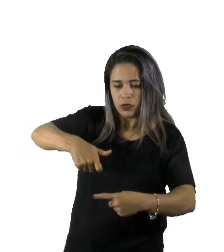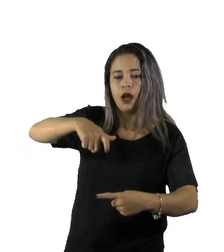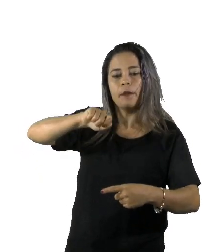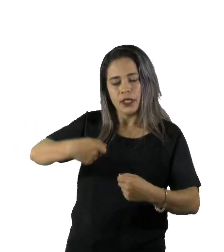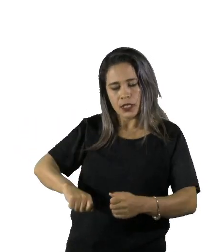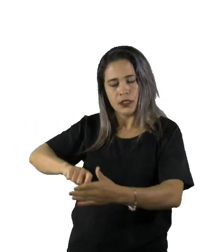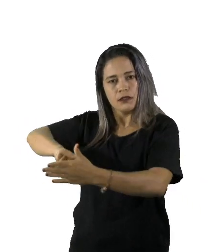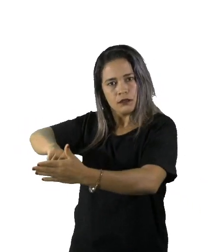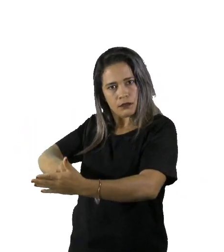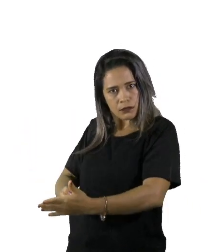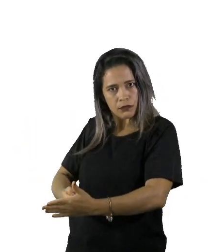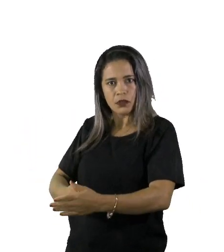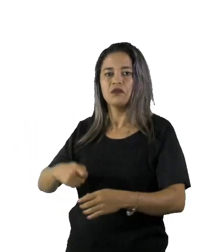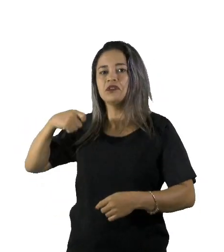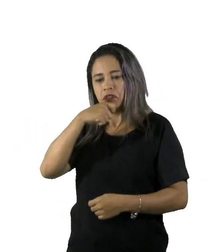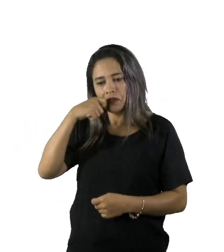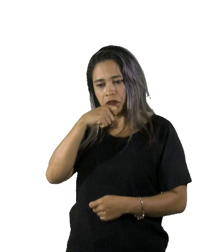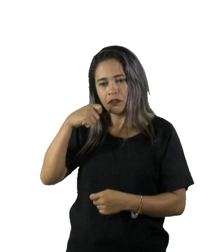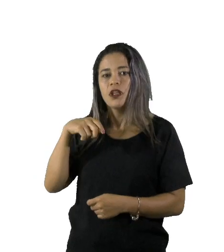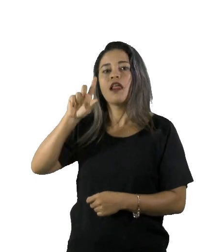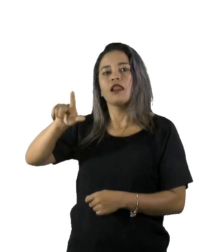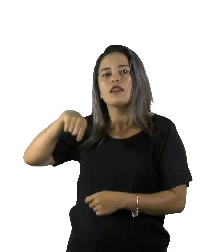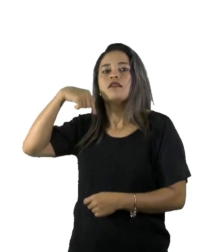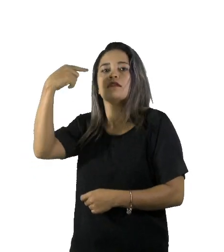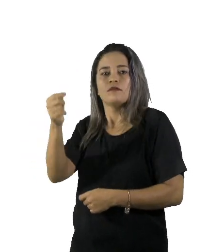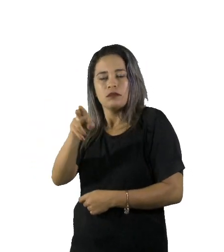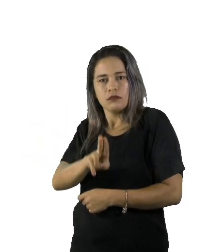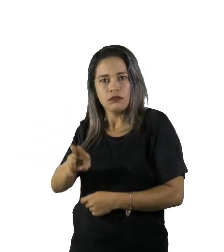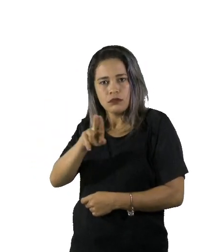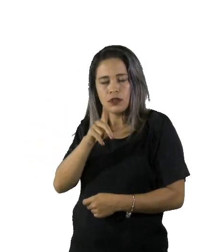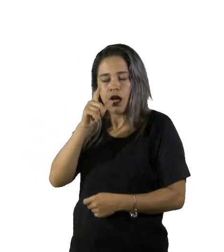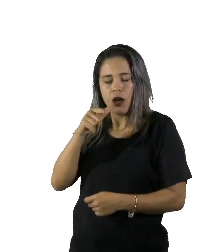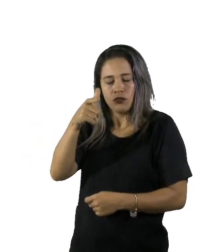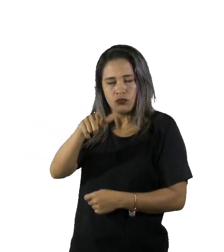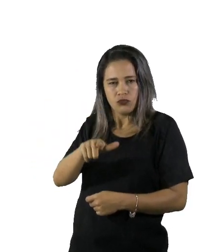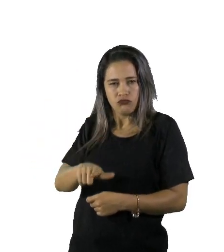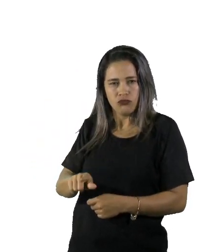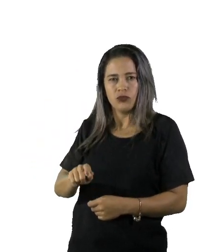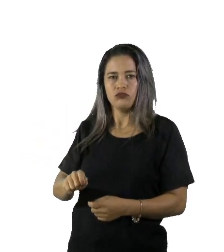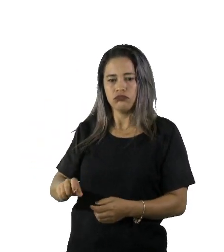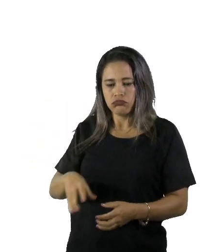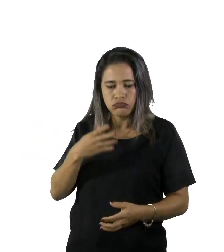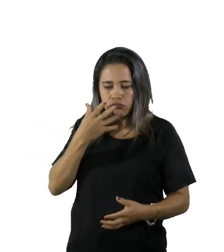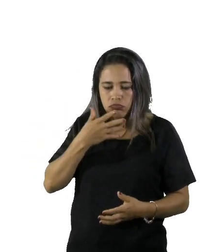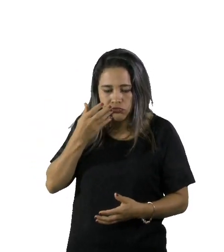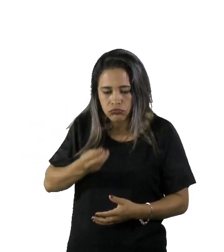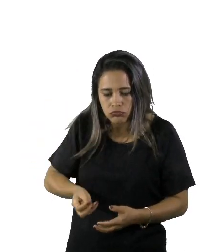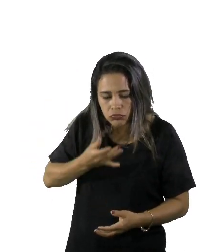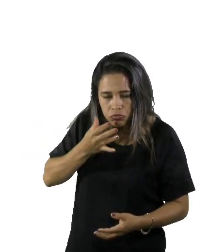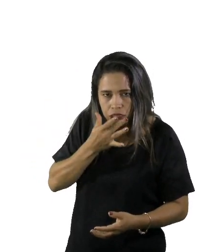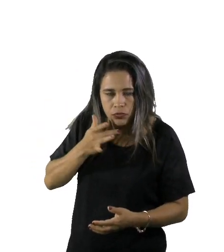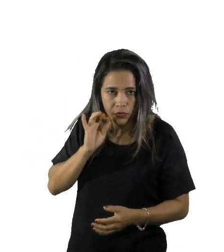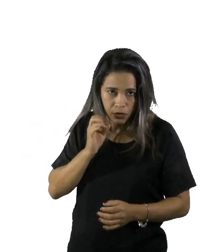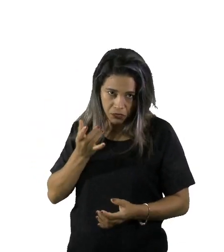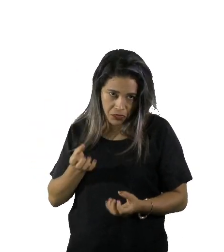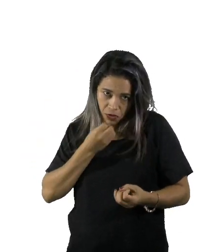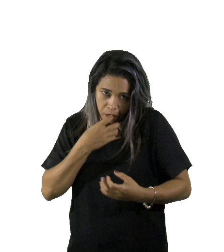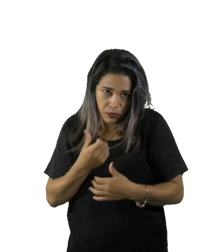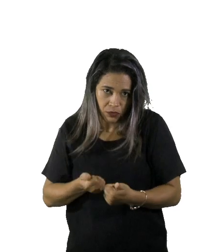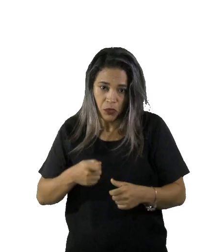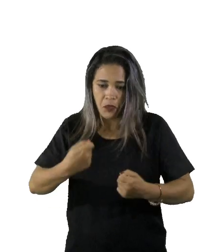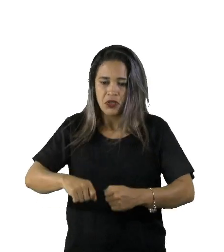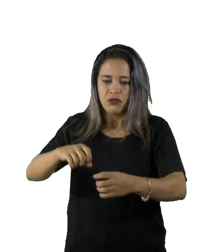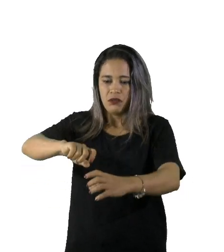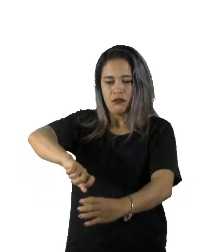E aí você escova os seus dentes e usa a água depois para enxaguar a boca e tirar aquela espuma de pasta de dente da boca. E pronto, né? Tu não